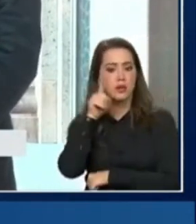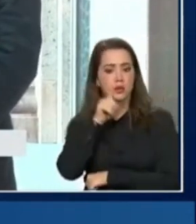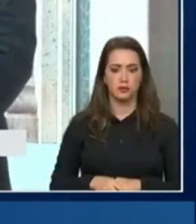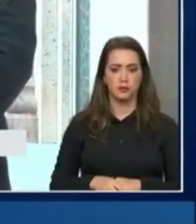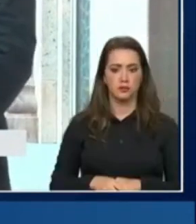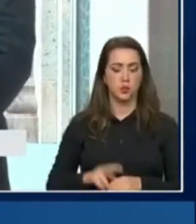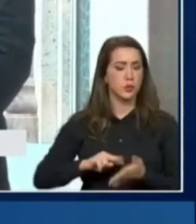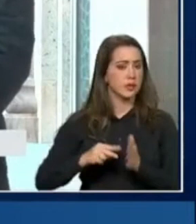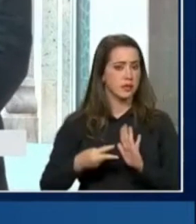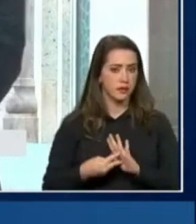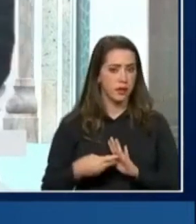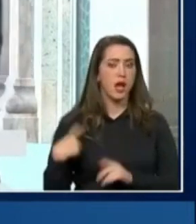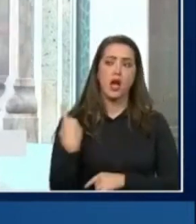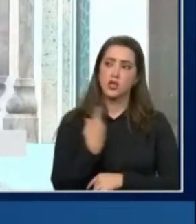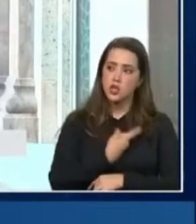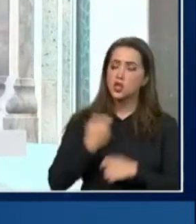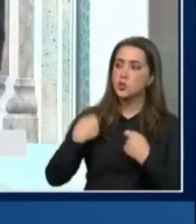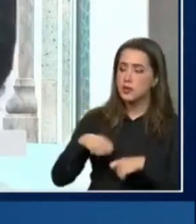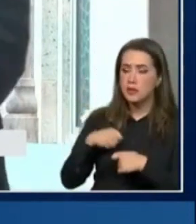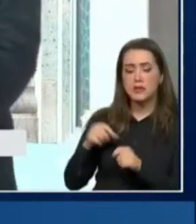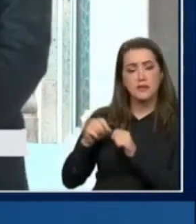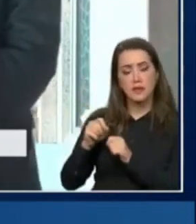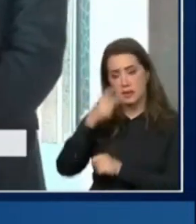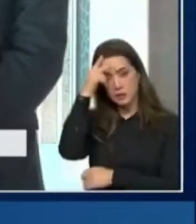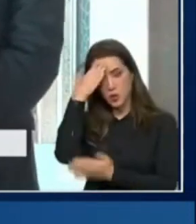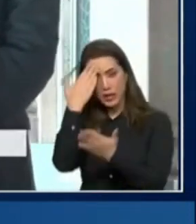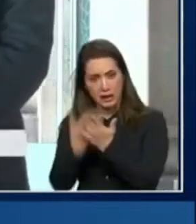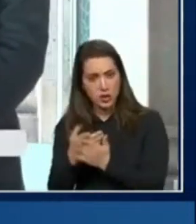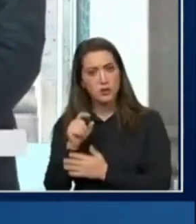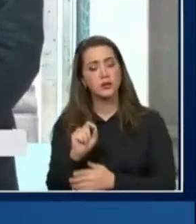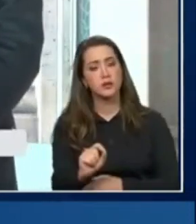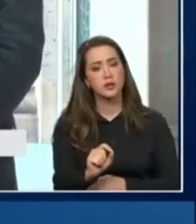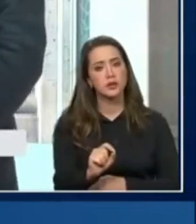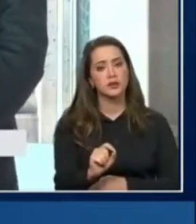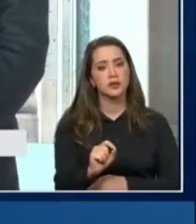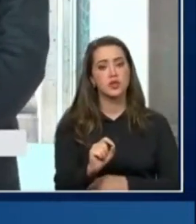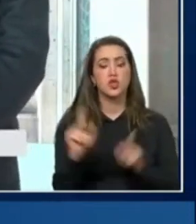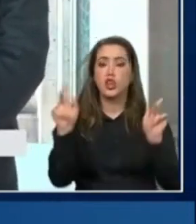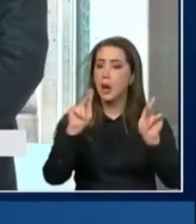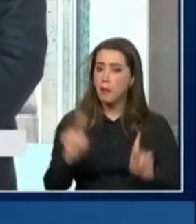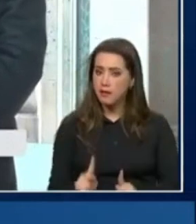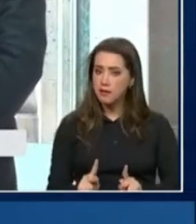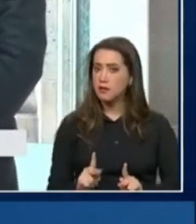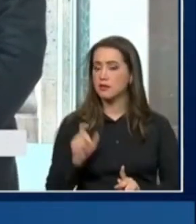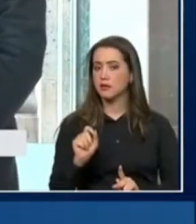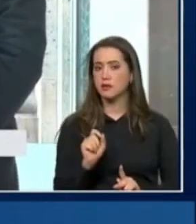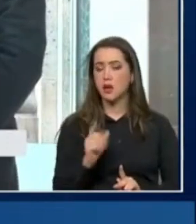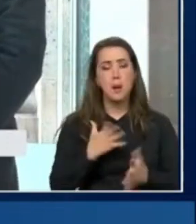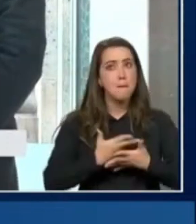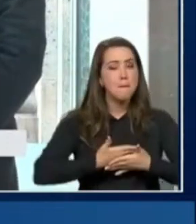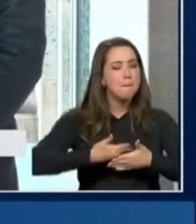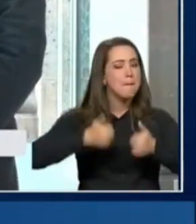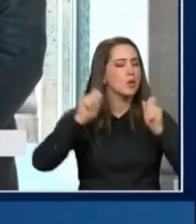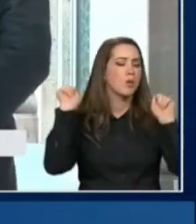foi à China e se alinhou tão claramente à China, ele está falando pela França, ele não está falando pela Europa. A gente tem que lembrar que a Ursula